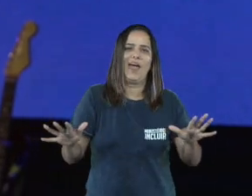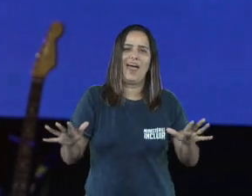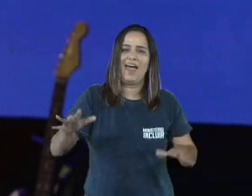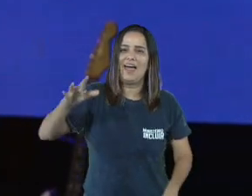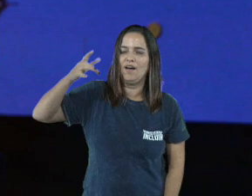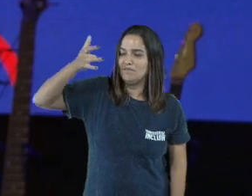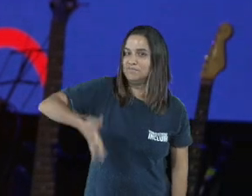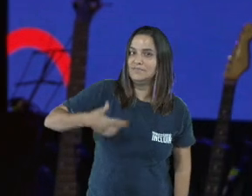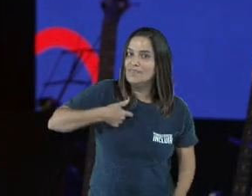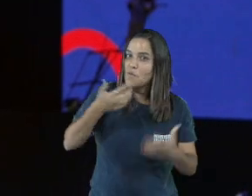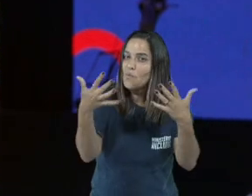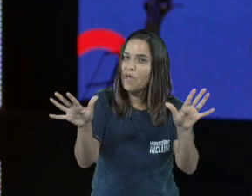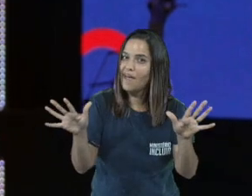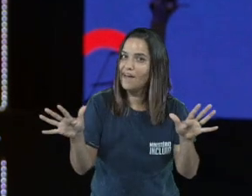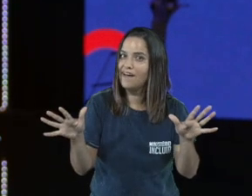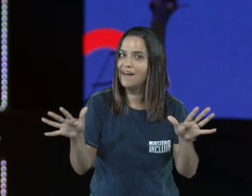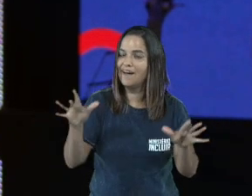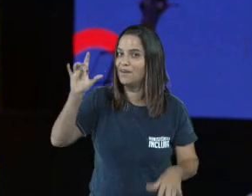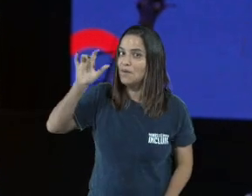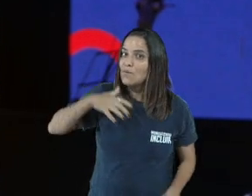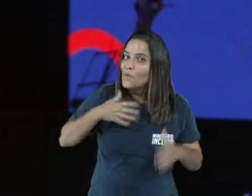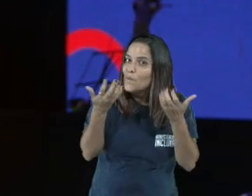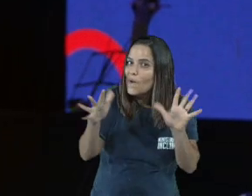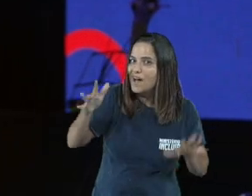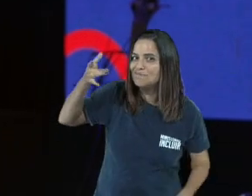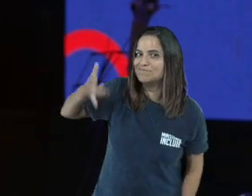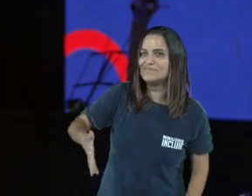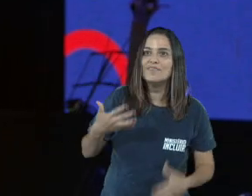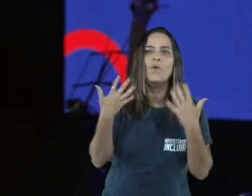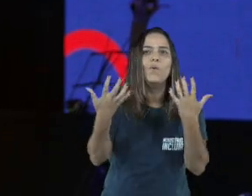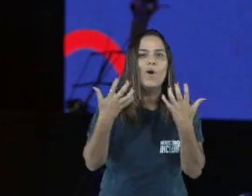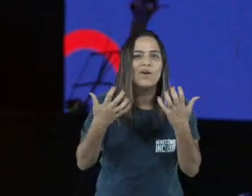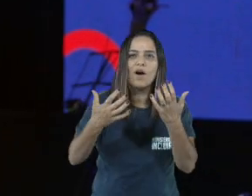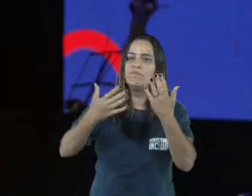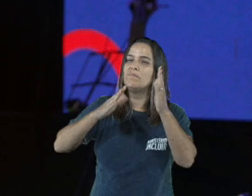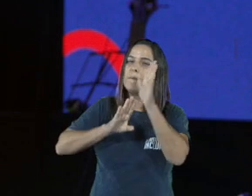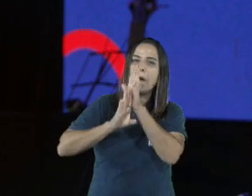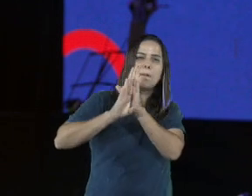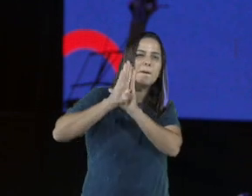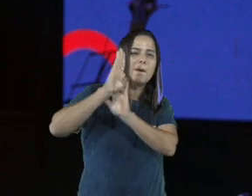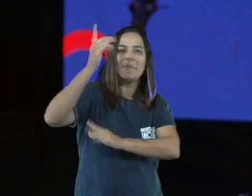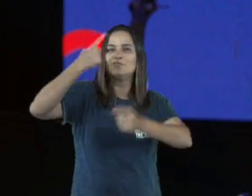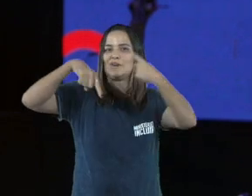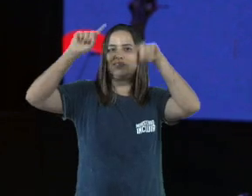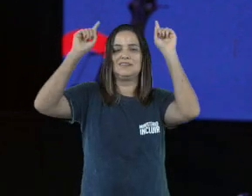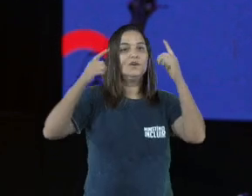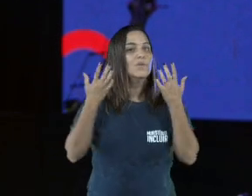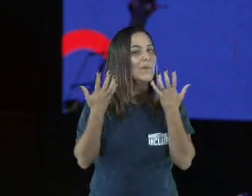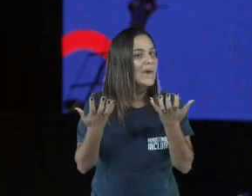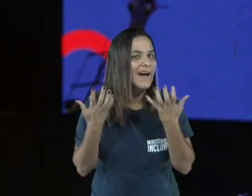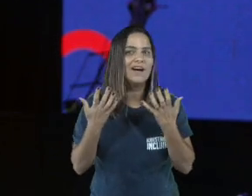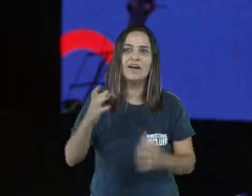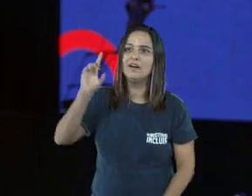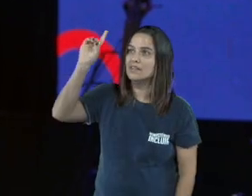ser mais um ou se eu faço uma coisa grandiosa na minha vida ou então me deixa quieto me deixa banca obra me deixa ganhar dinheiro bancar a obra é